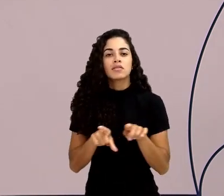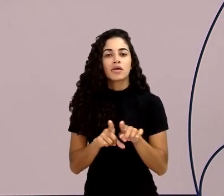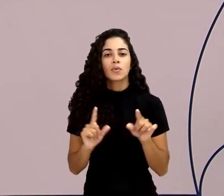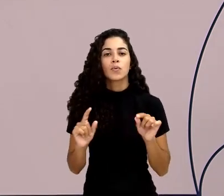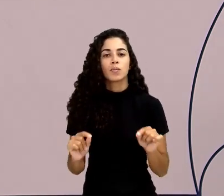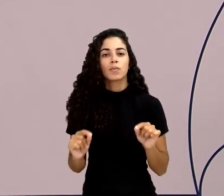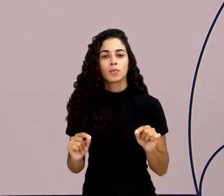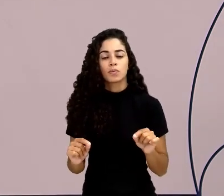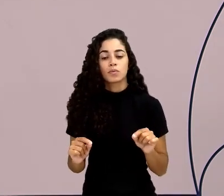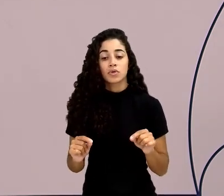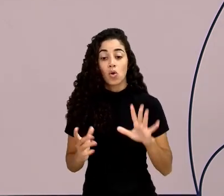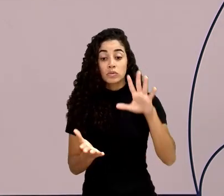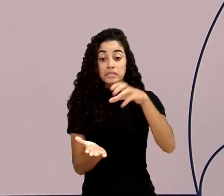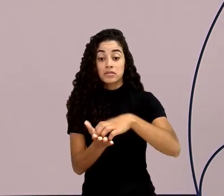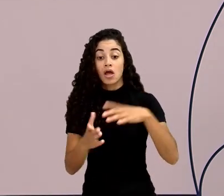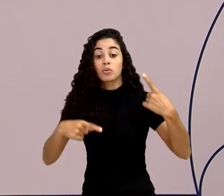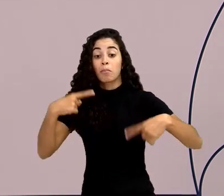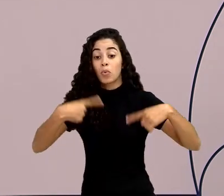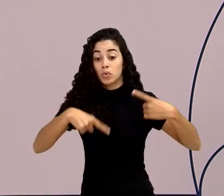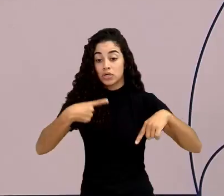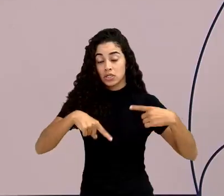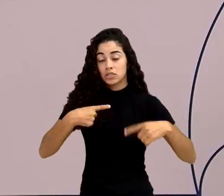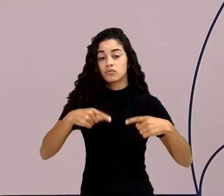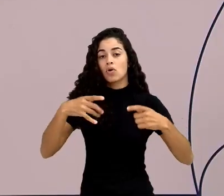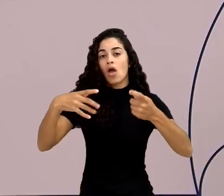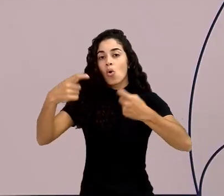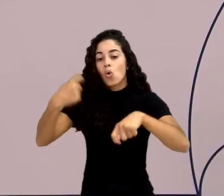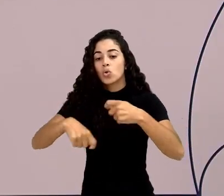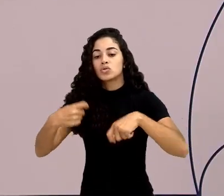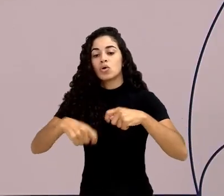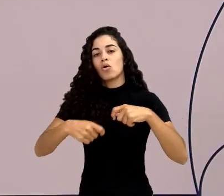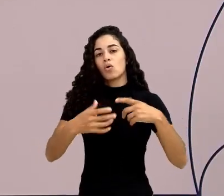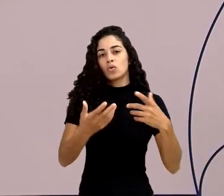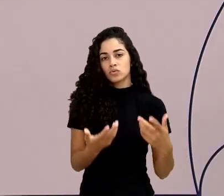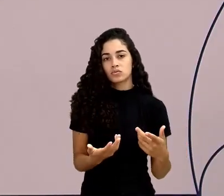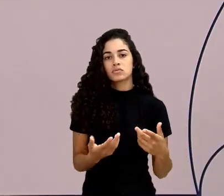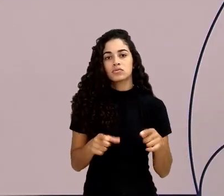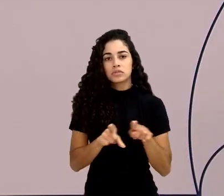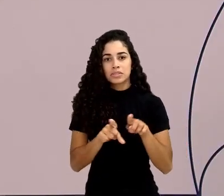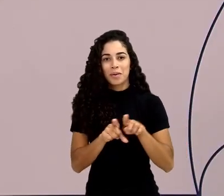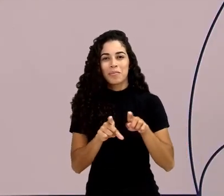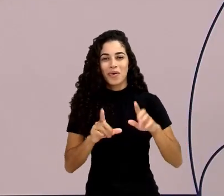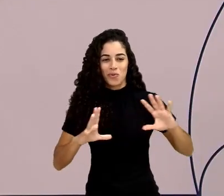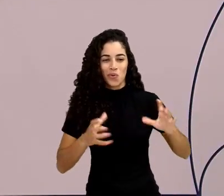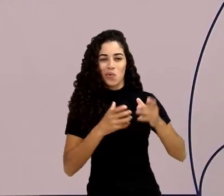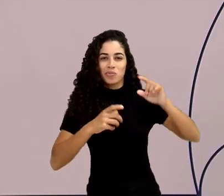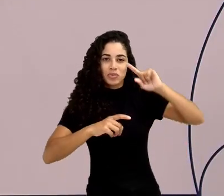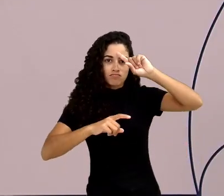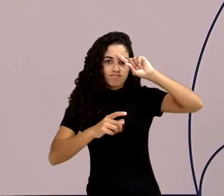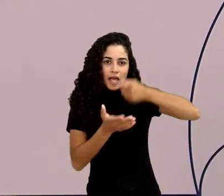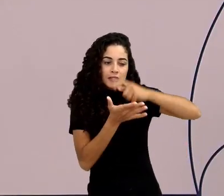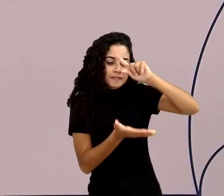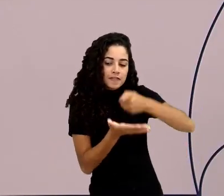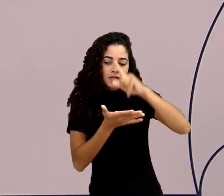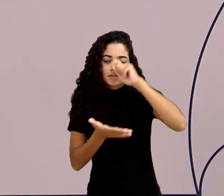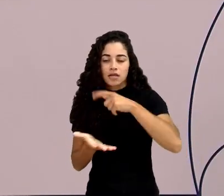que o centro político, né, o centro econômico, o centro de tomada das decisões